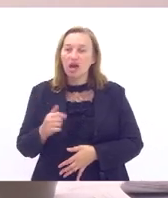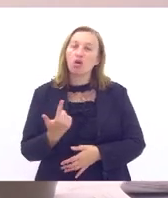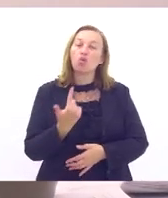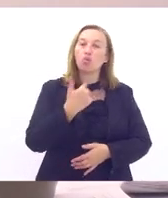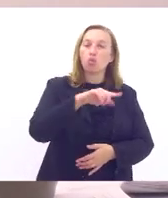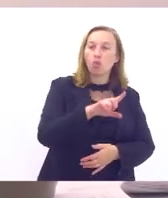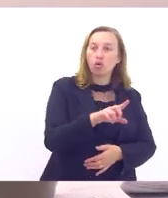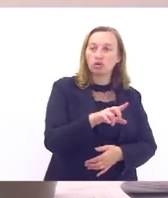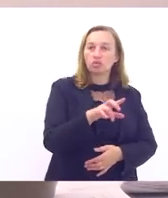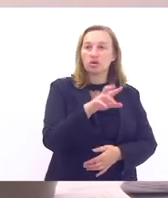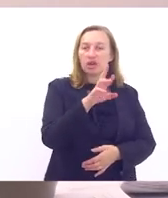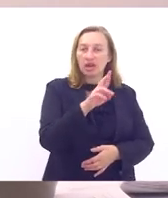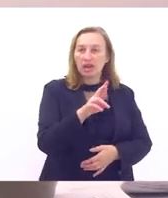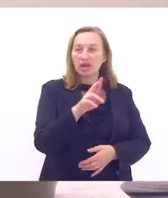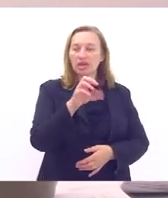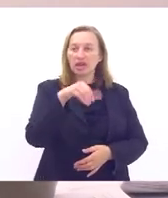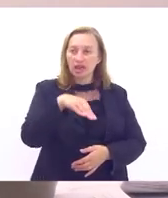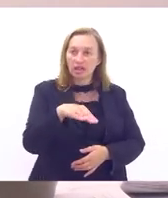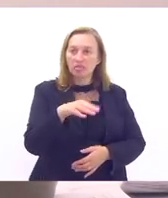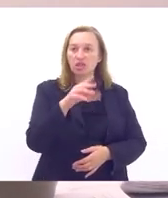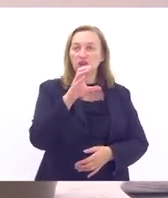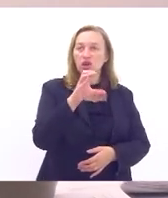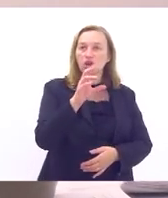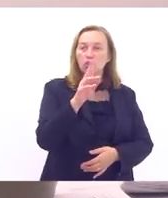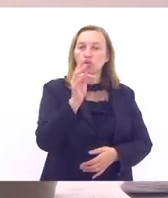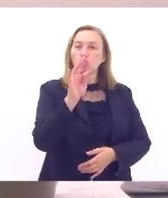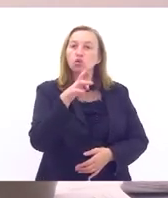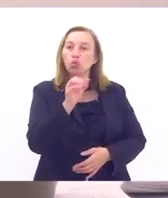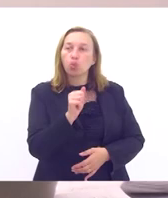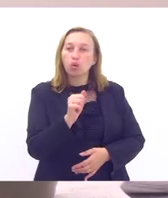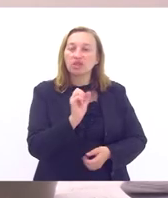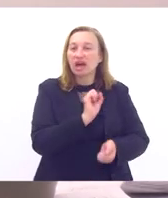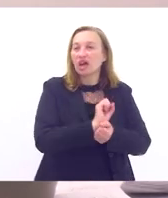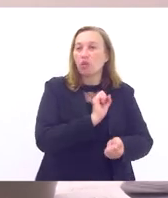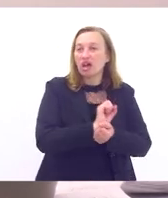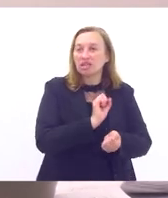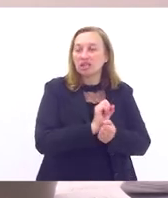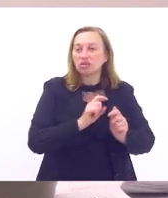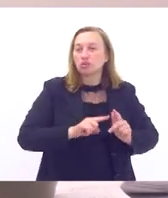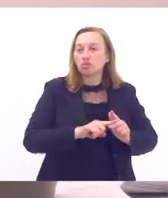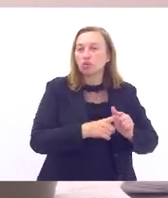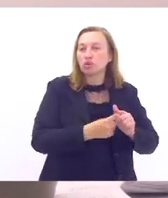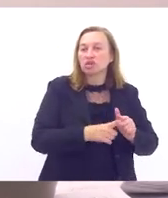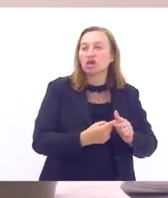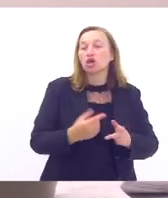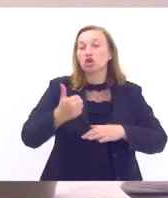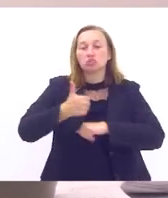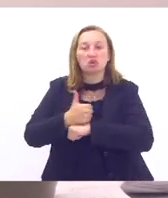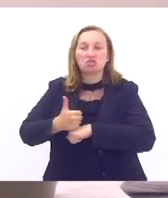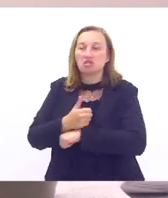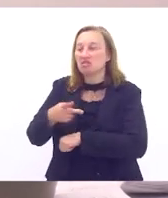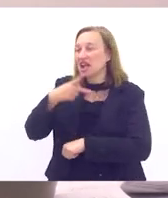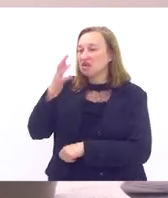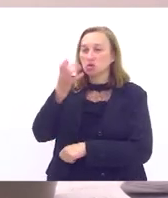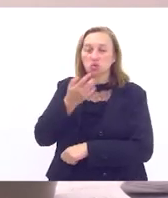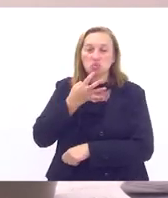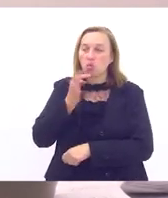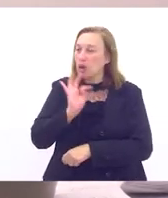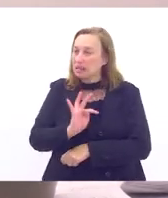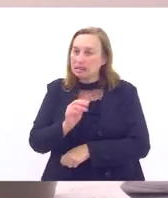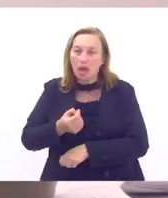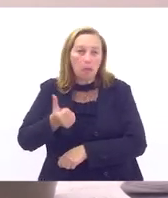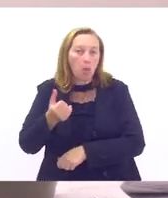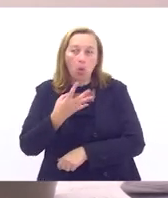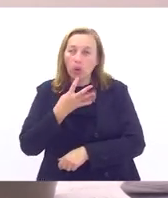certificação da capela de biossegurança. Os profissionais do sanatório diziam que não tinham conhecimento, ou tinham muito